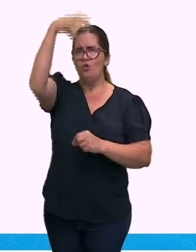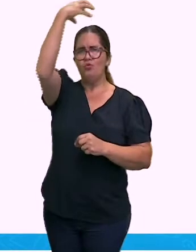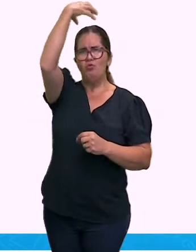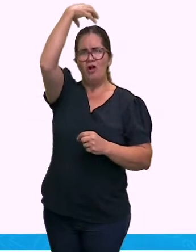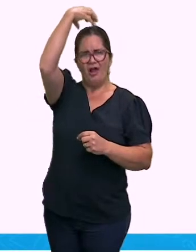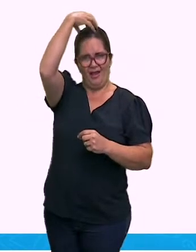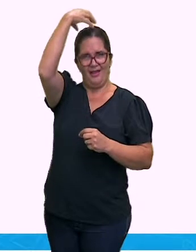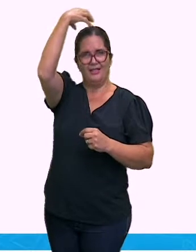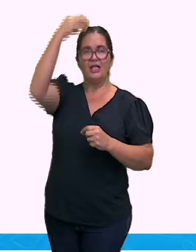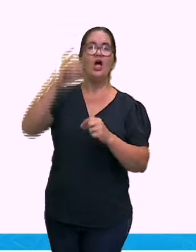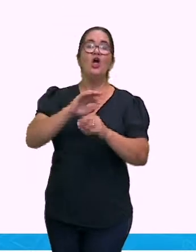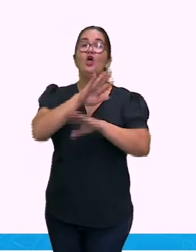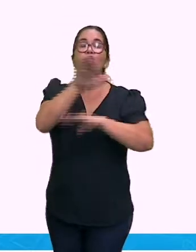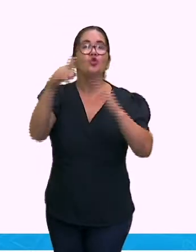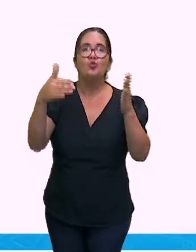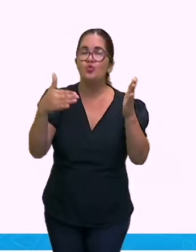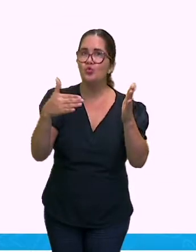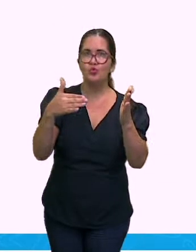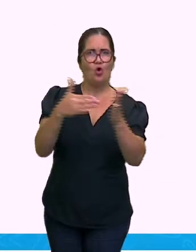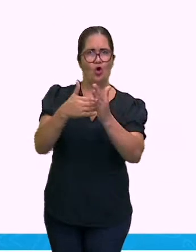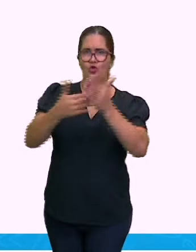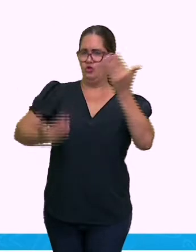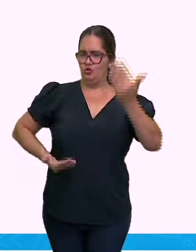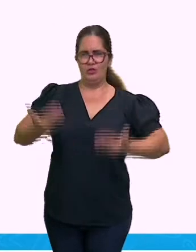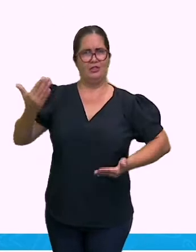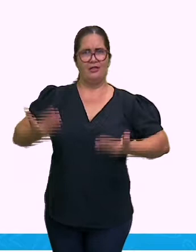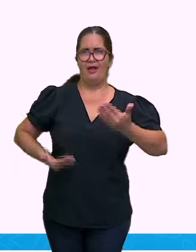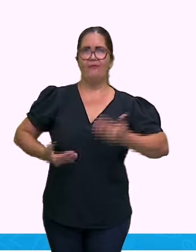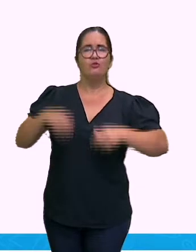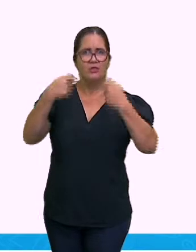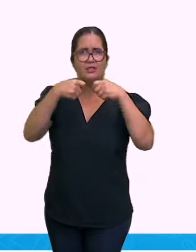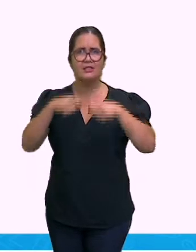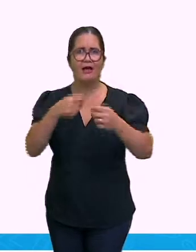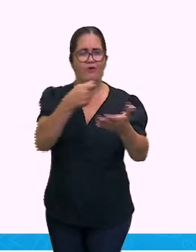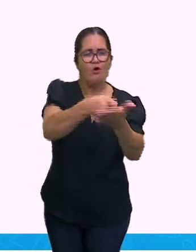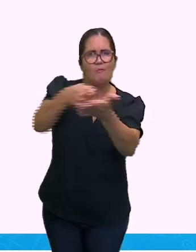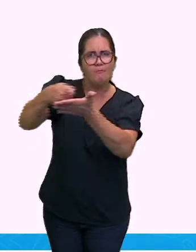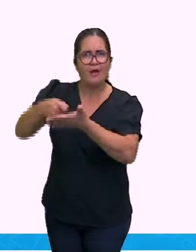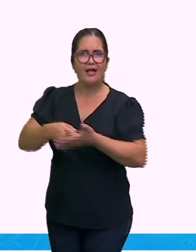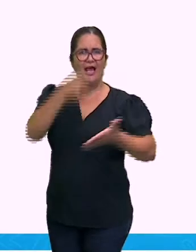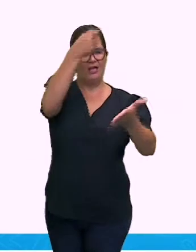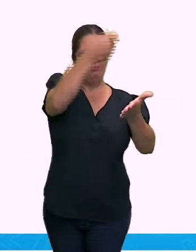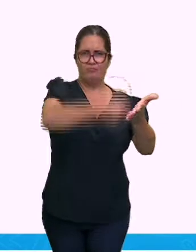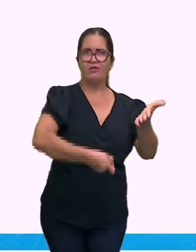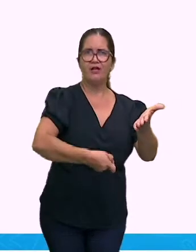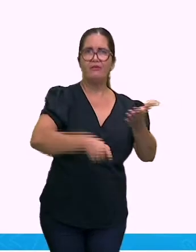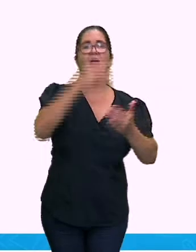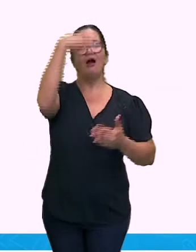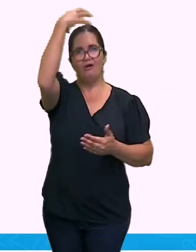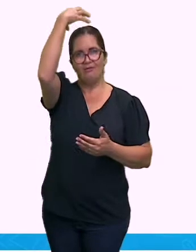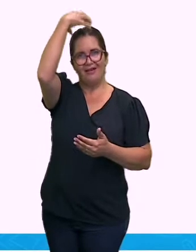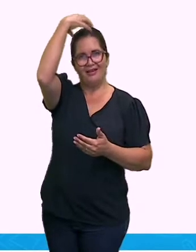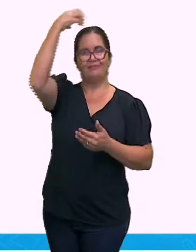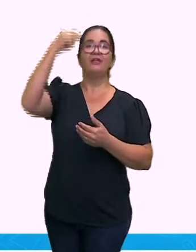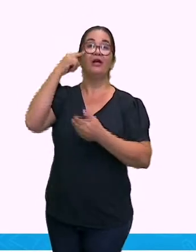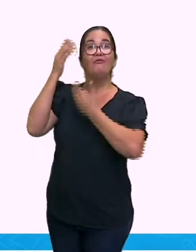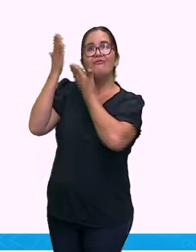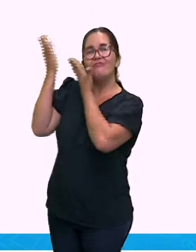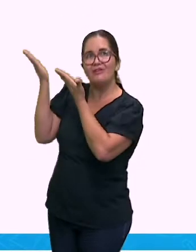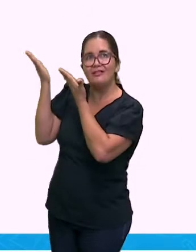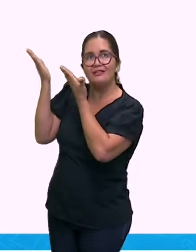leis, moedas e a formação de um grande exército nacional também foi o